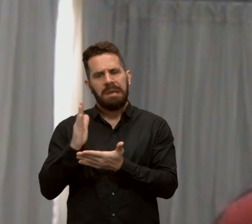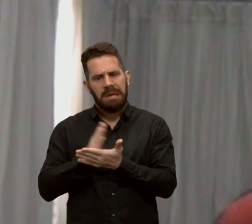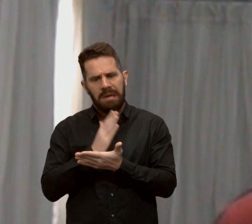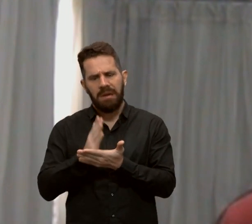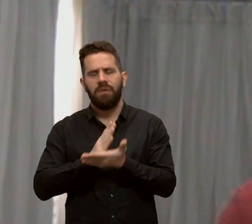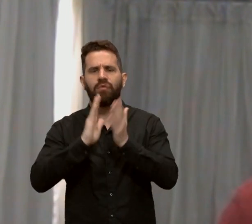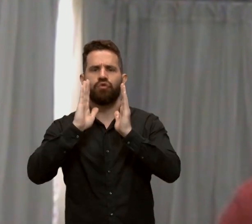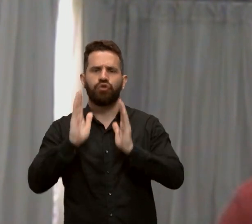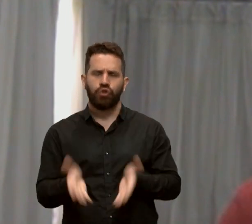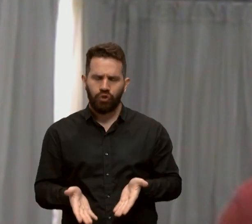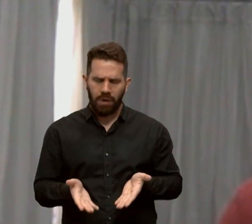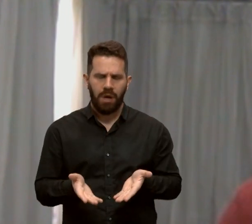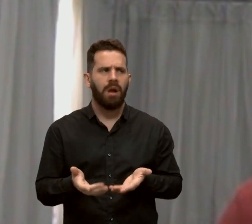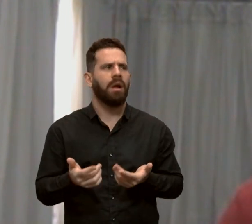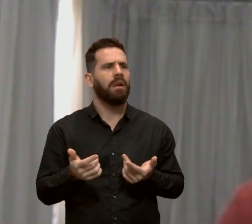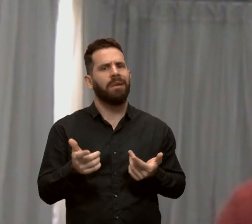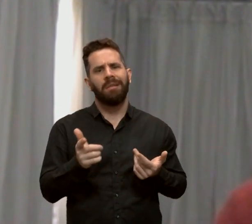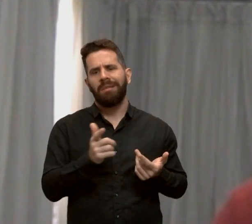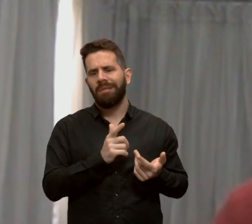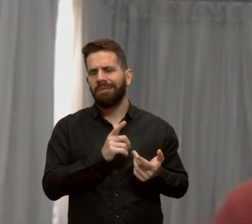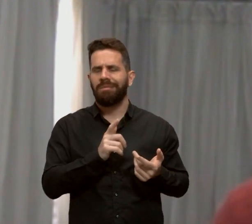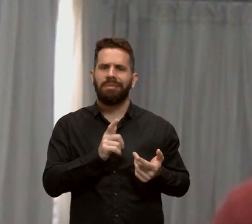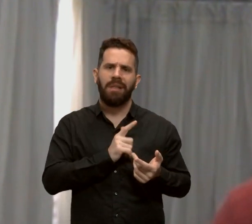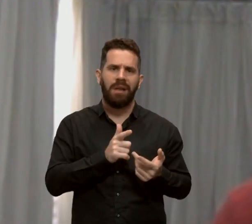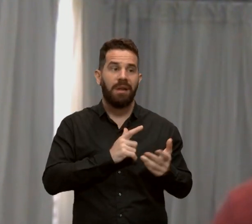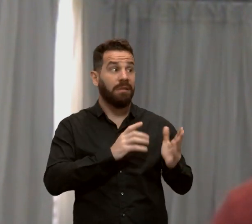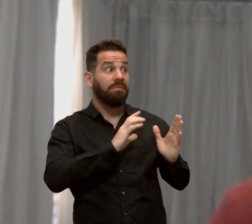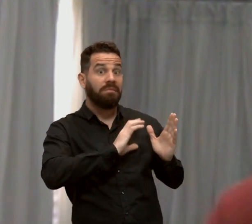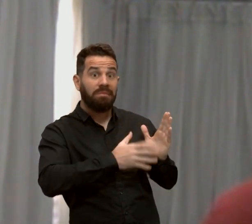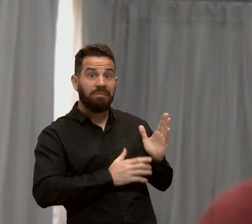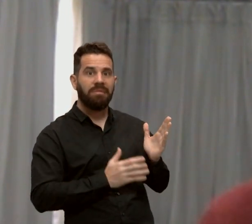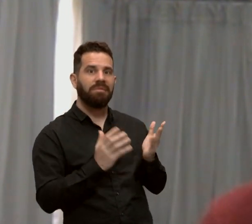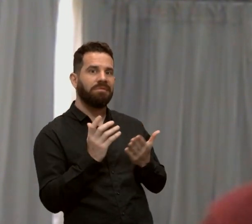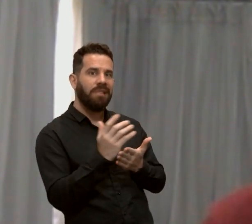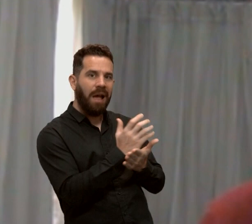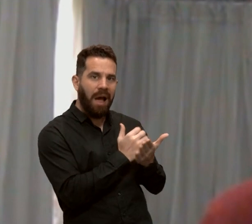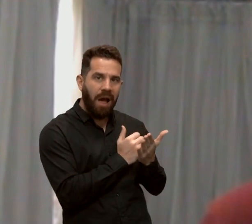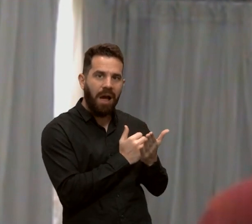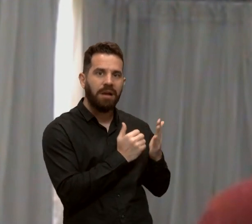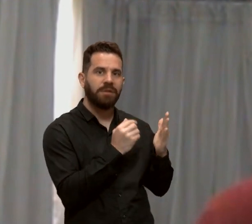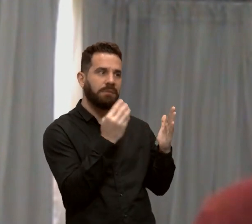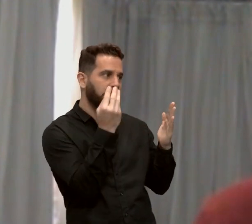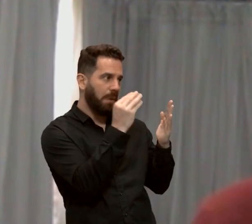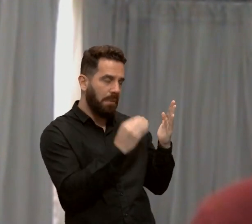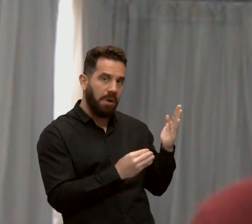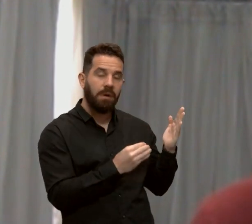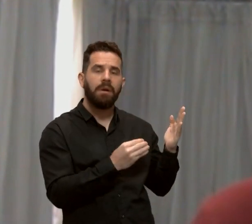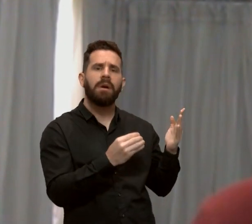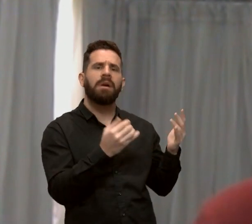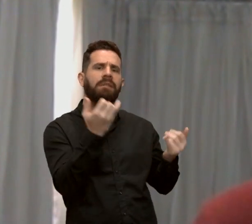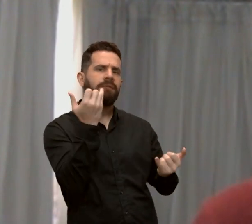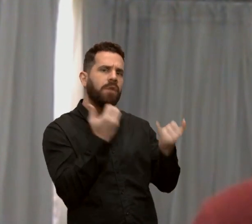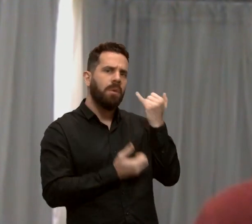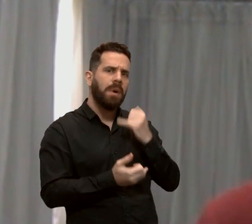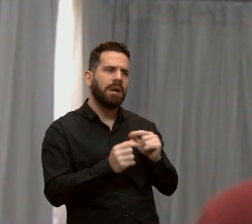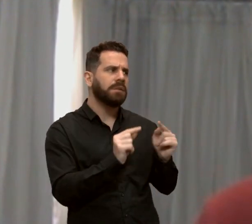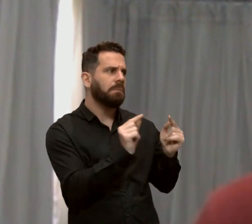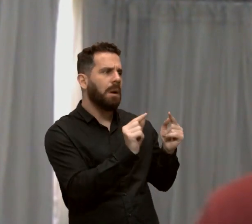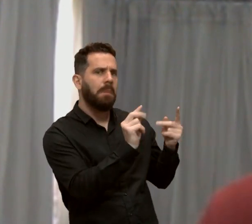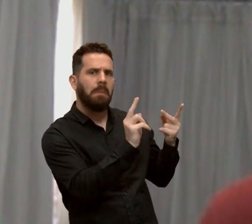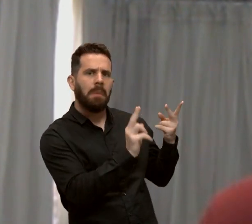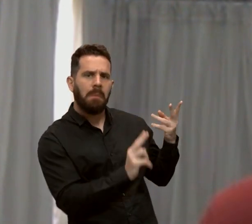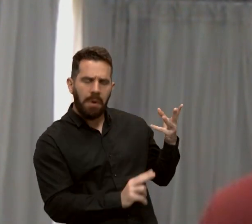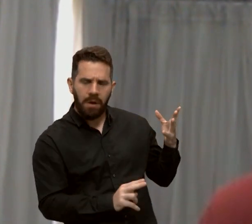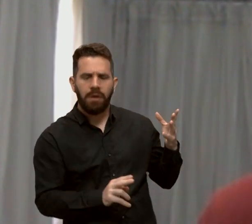gente tem, porque a gente pega bancos de dados do movimento, a gente já pegou banco de dados do movimento e